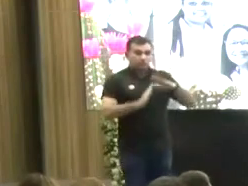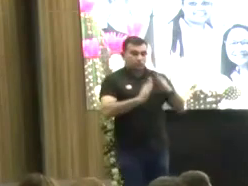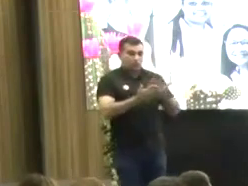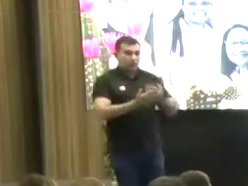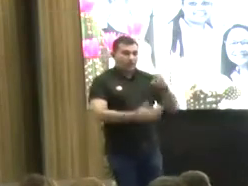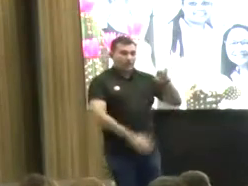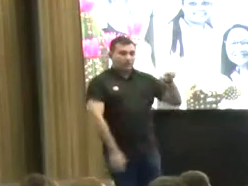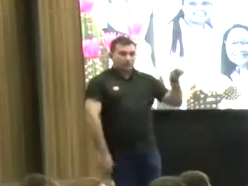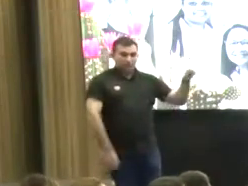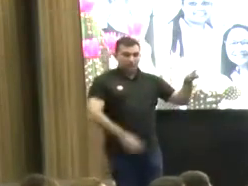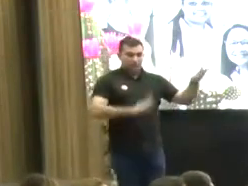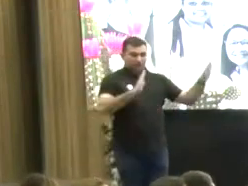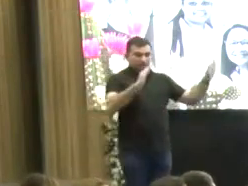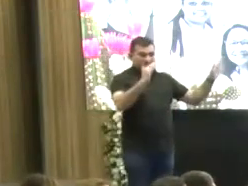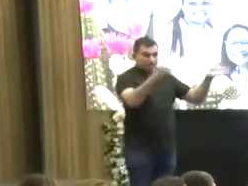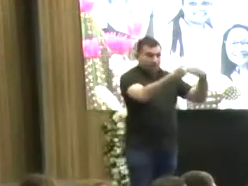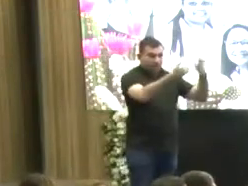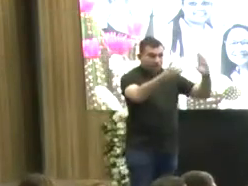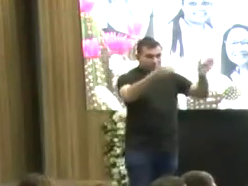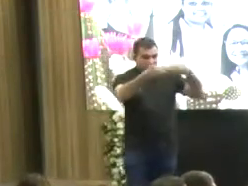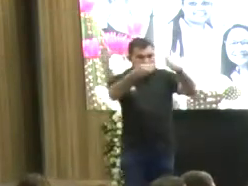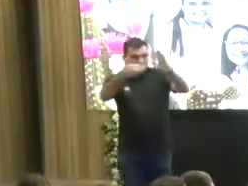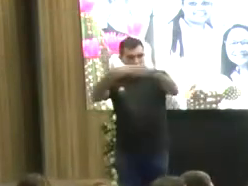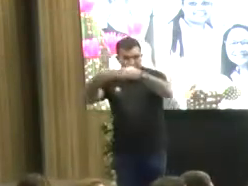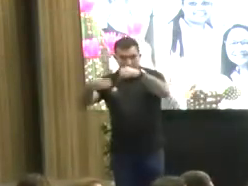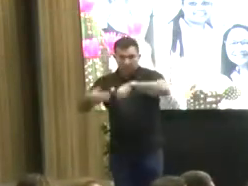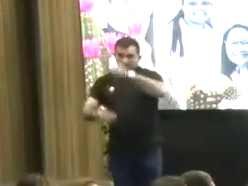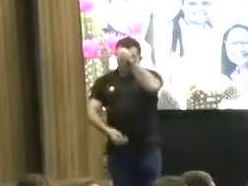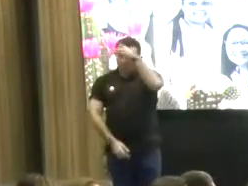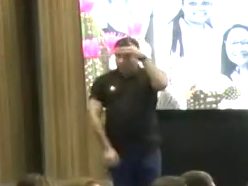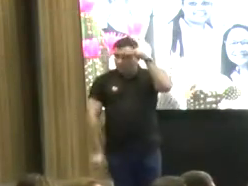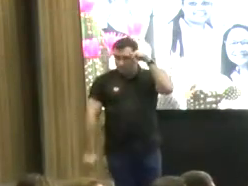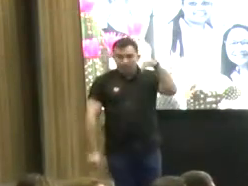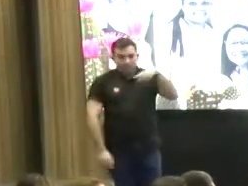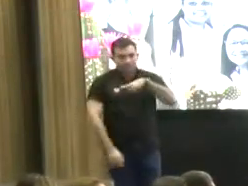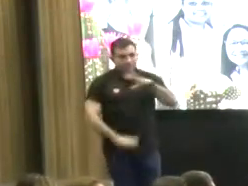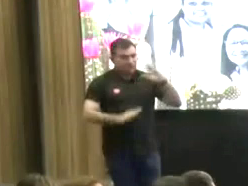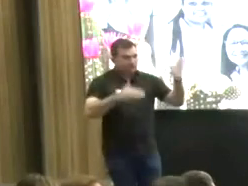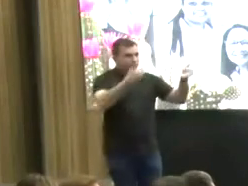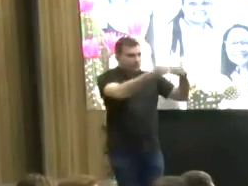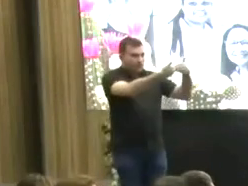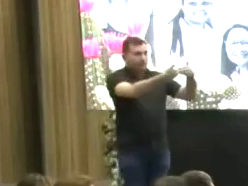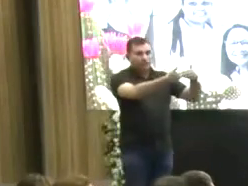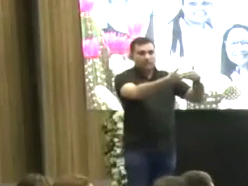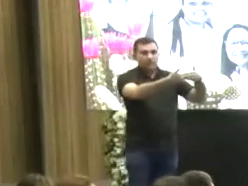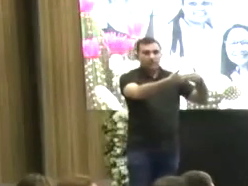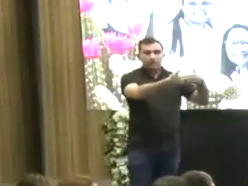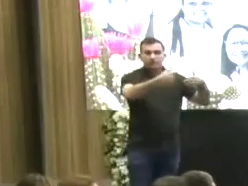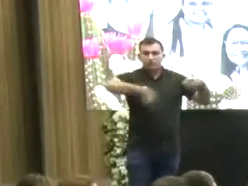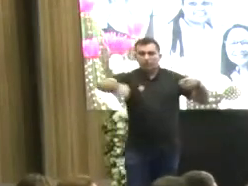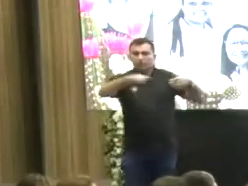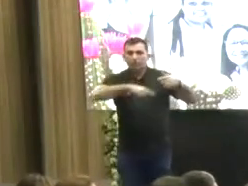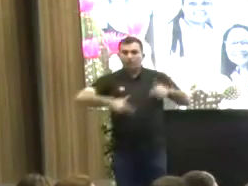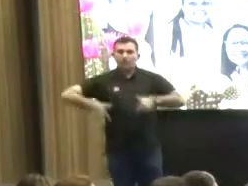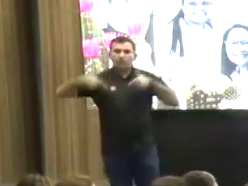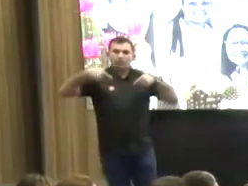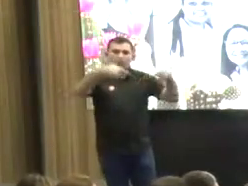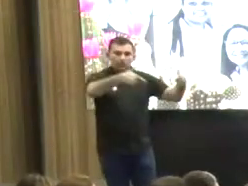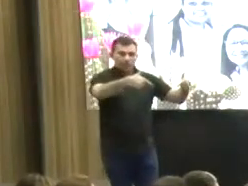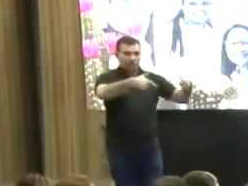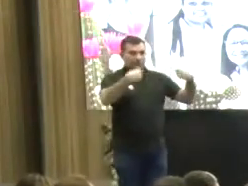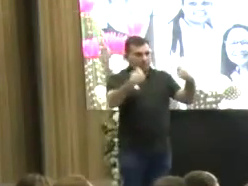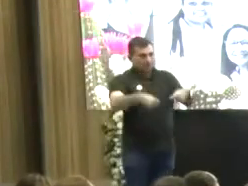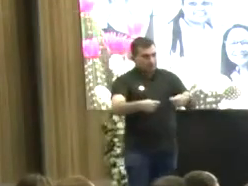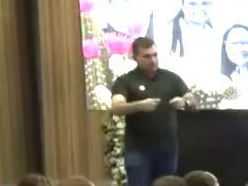absurdo, isso é um crime, né, que o nosso prefeito está cometendo. Então essa luta ela precisa permanecer dentro